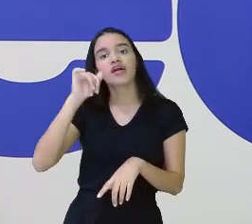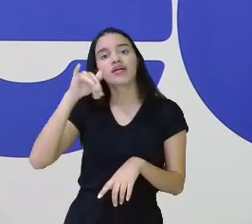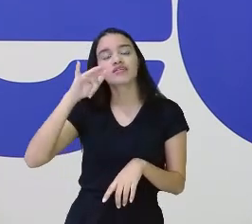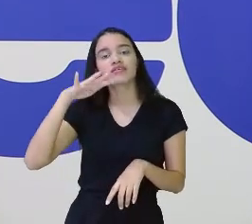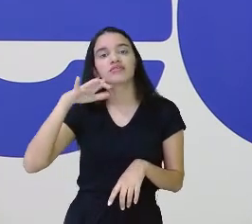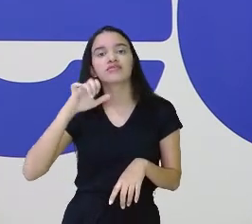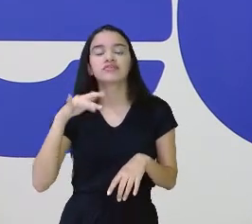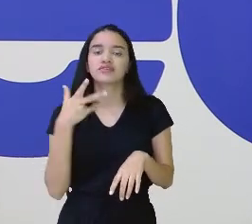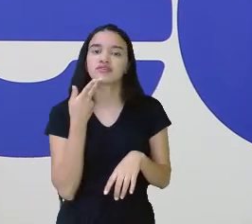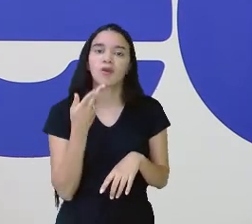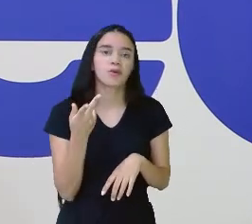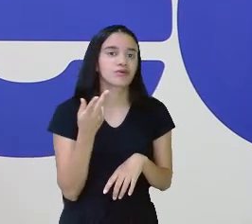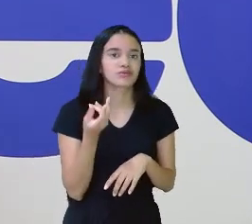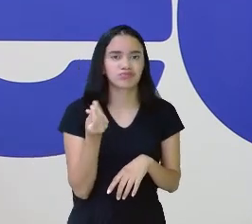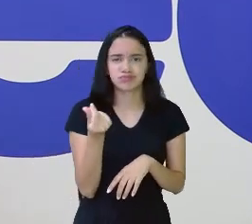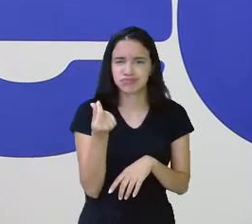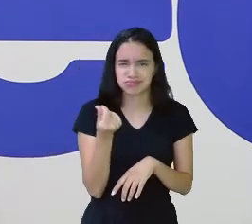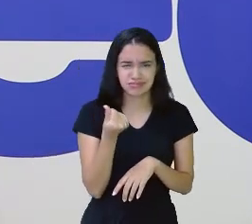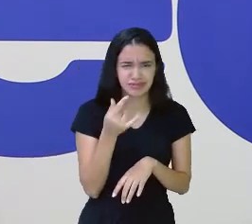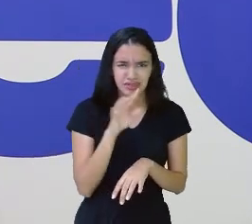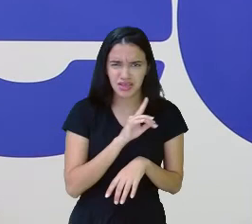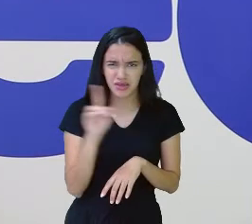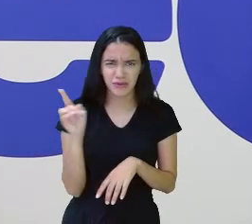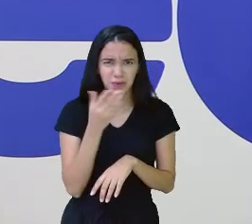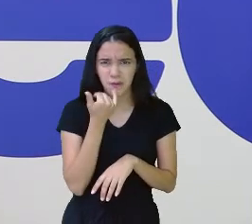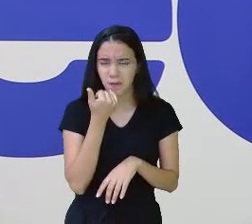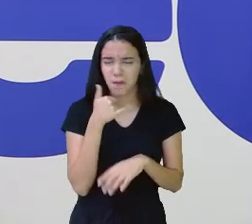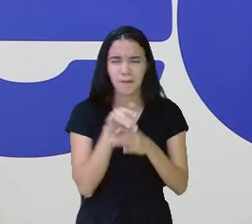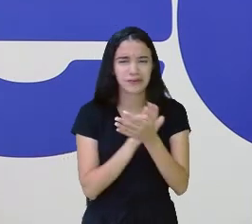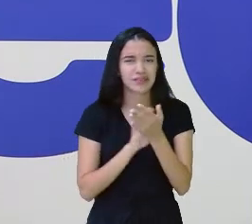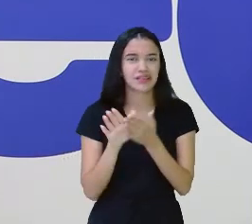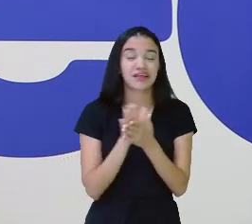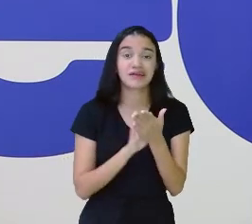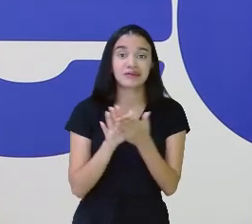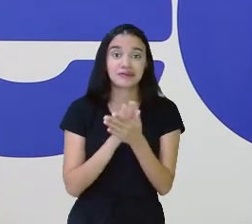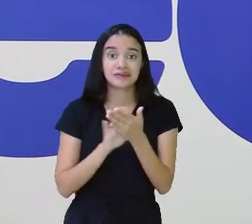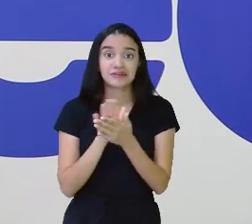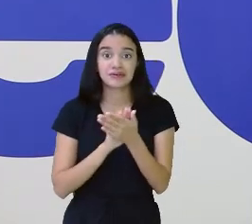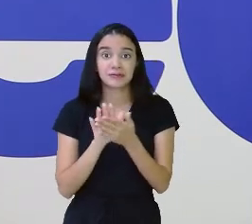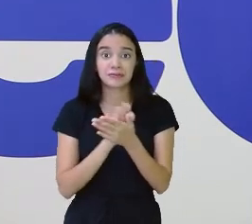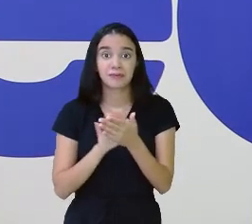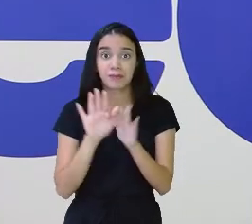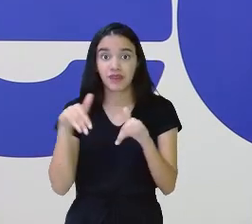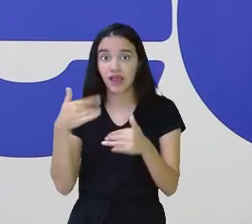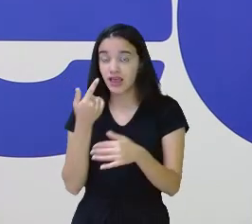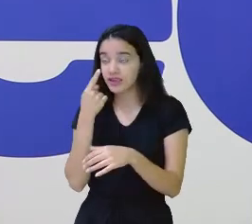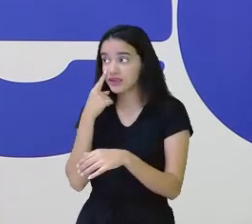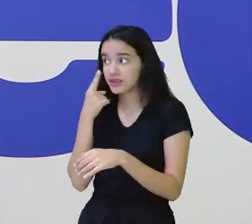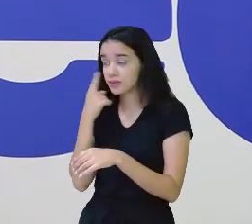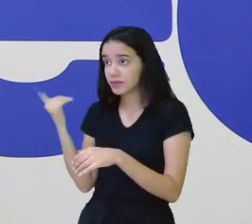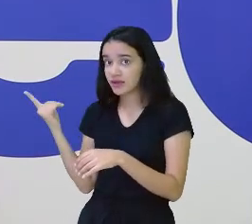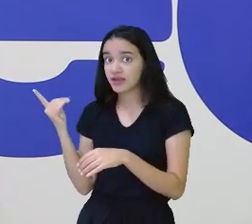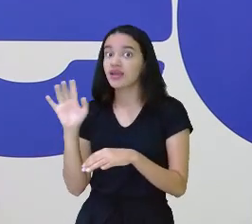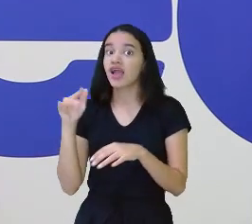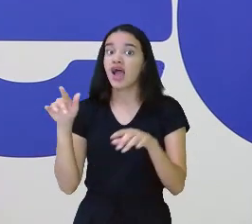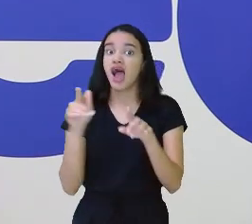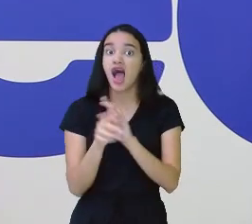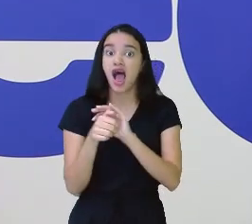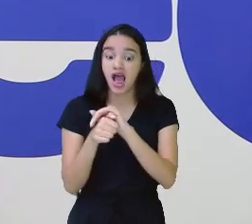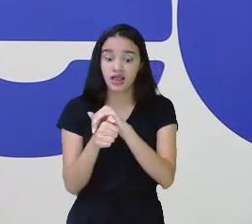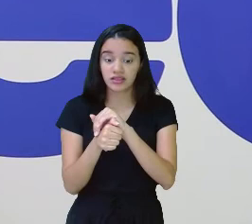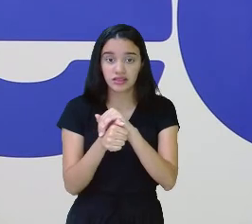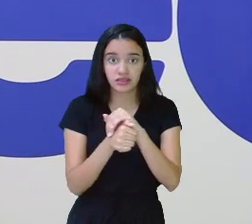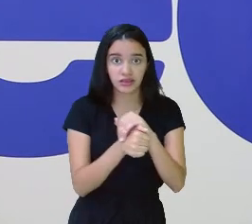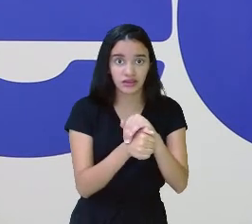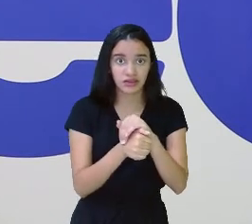por dinheiro, e Yasmin disse que não come nenhum nem outro. Foi citado também a tartaruga, viu? Porque